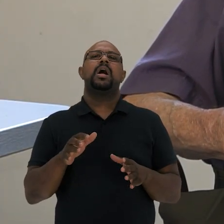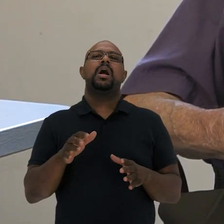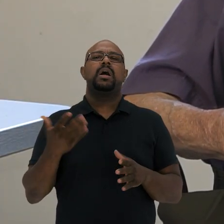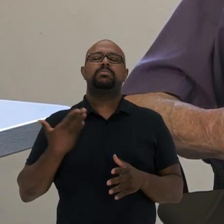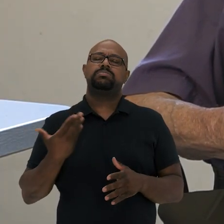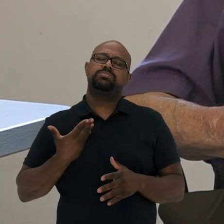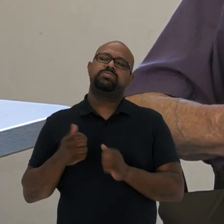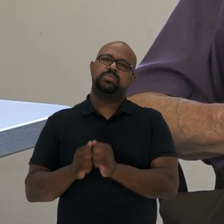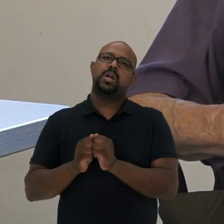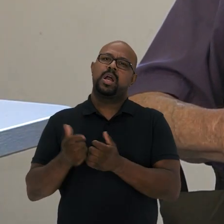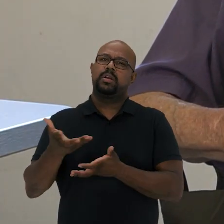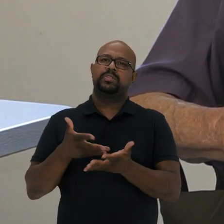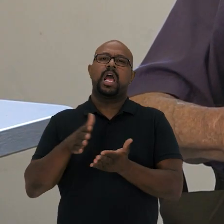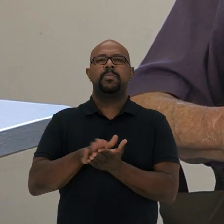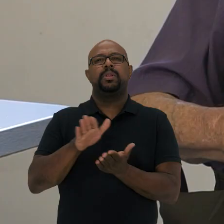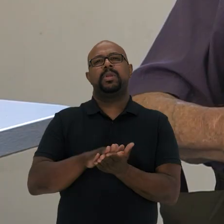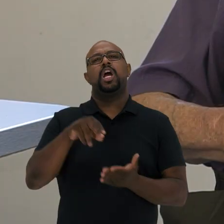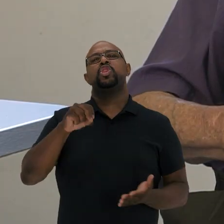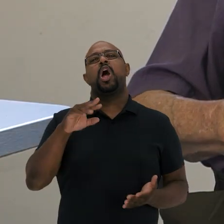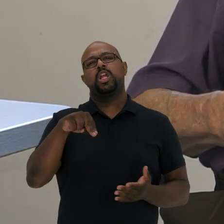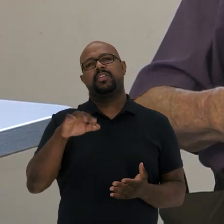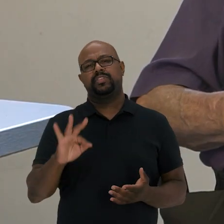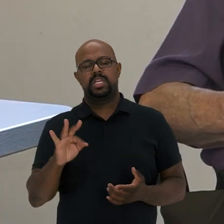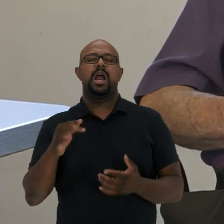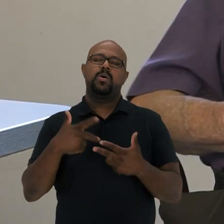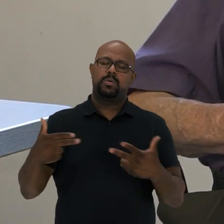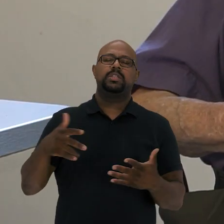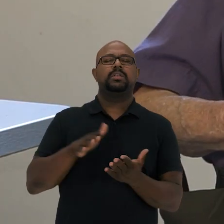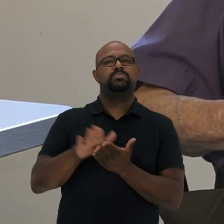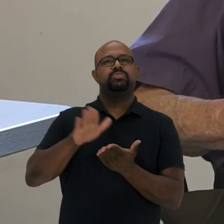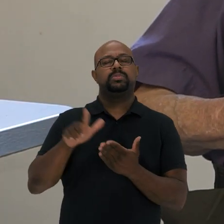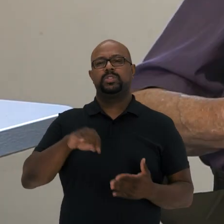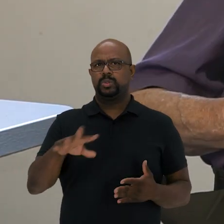convivência sempre amistosa e de negócios e tudo.